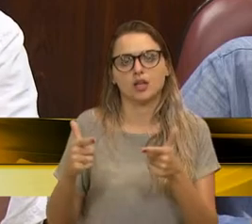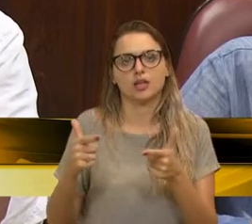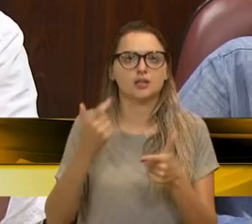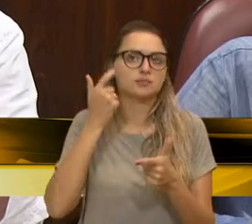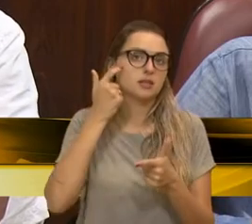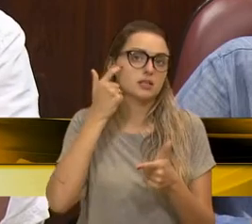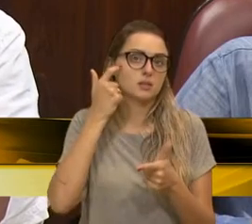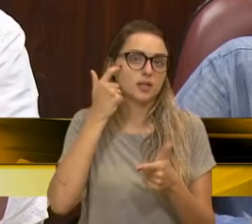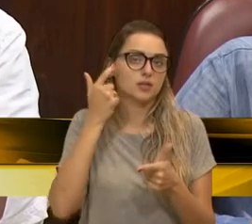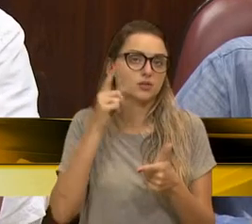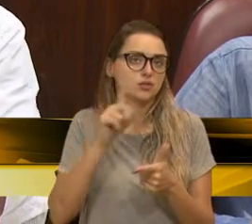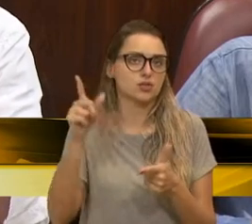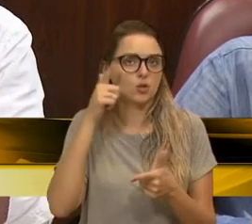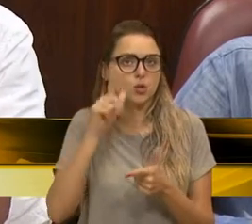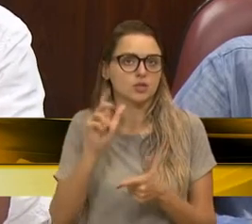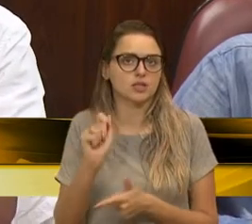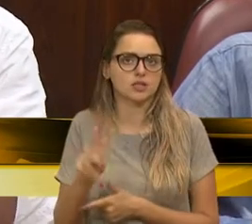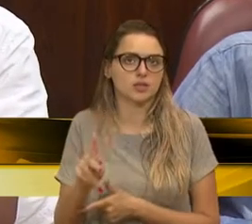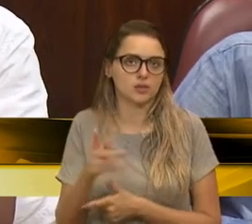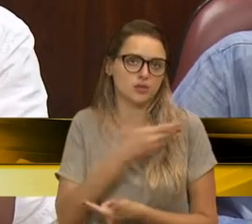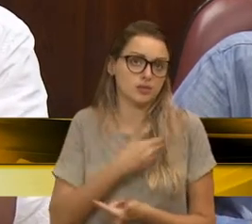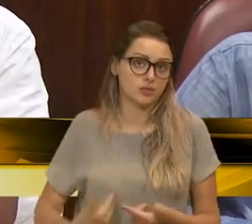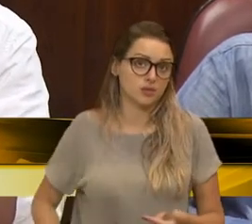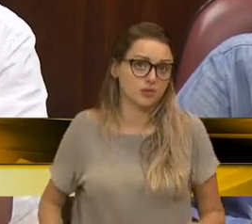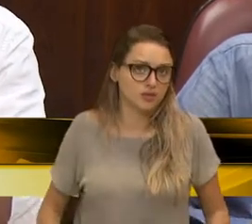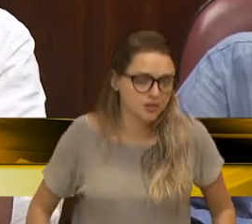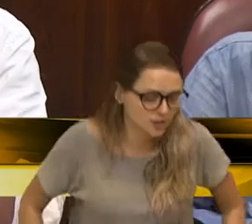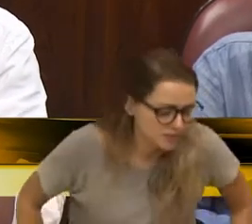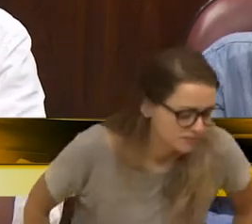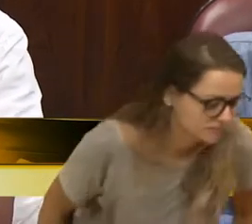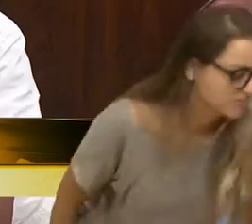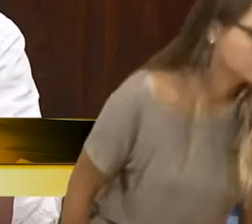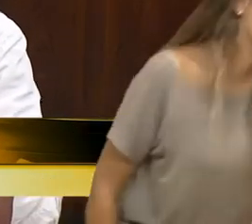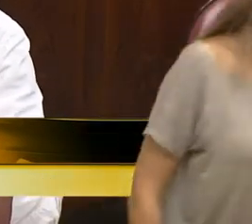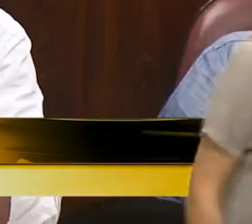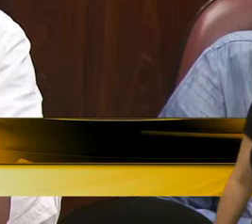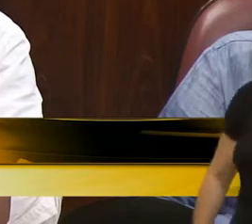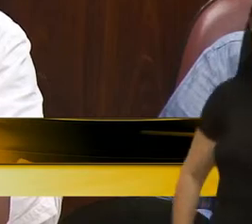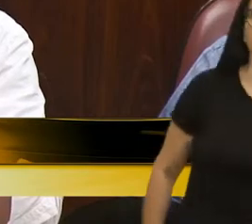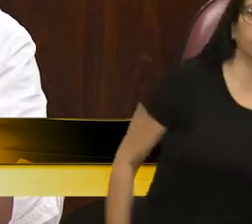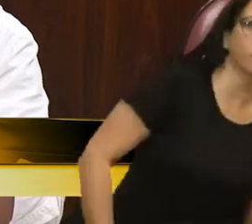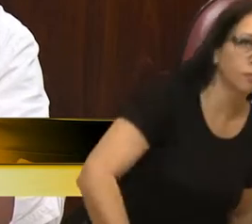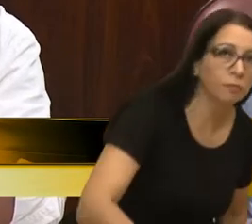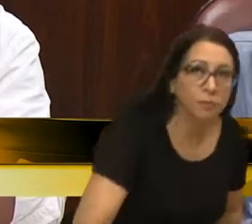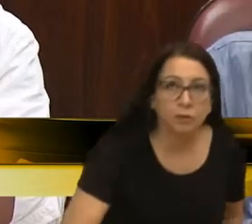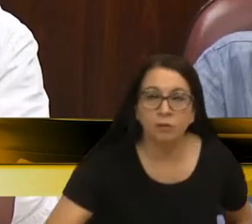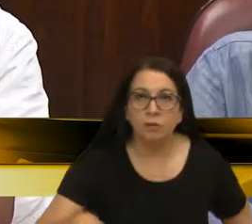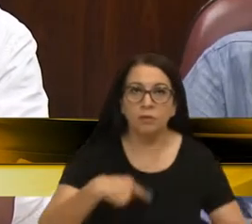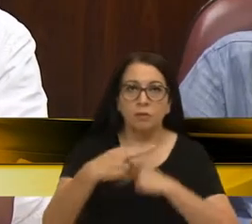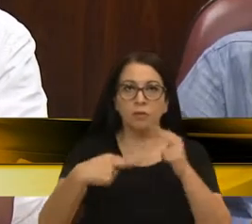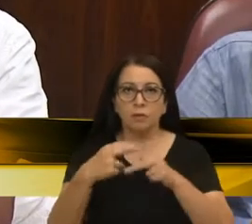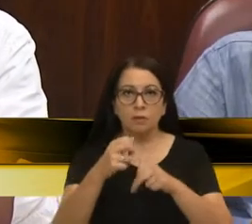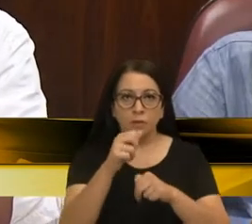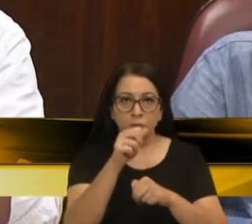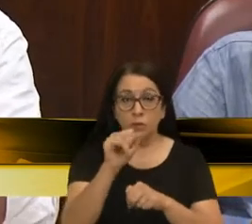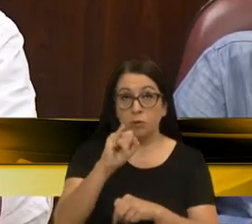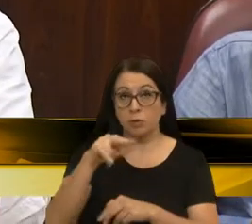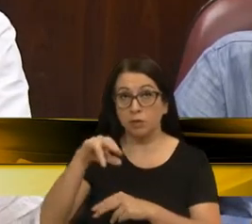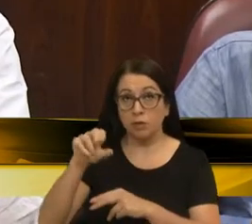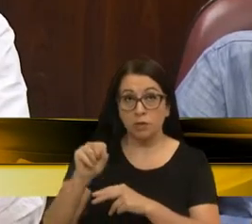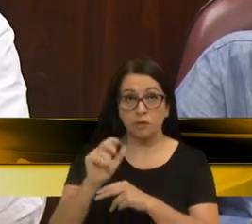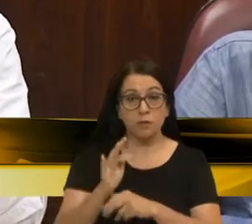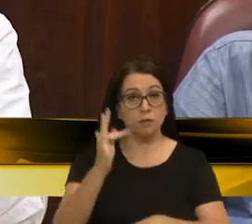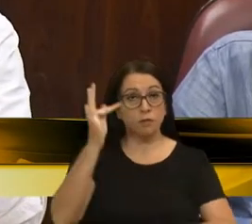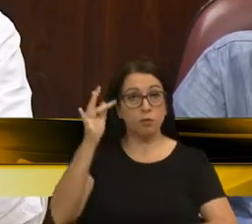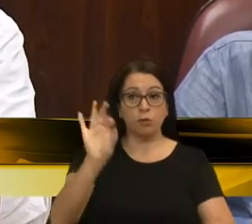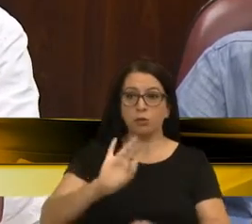perspectiva de se aposentar, essa reforma da Previdência vai fazer com que futuras alterações na